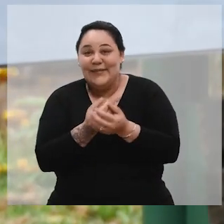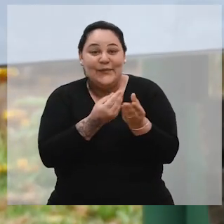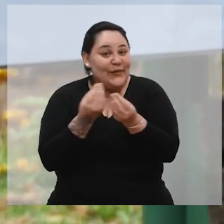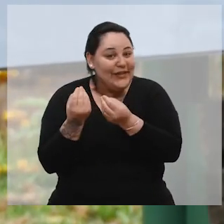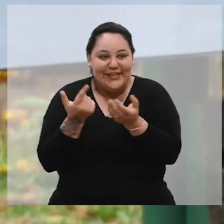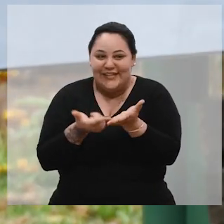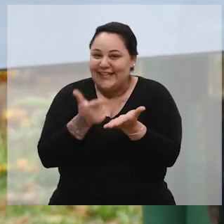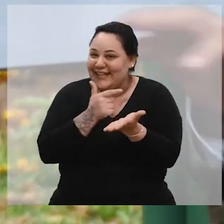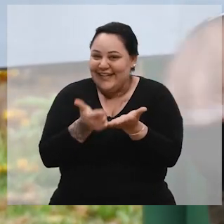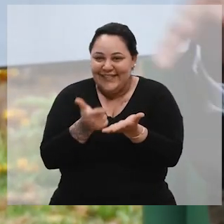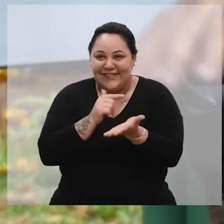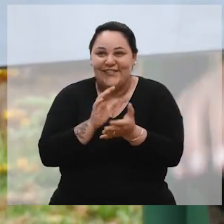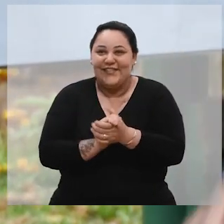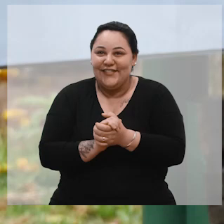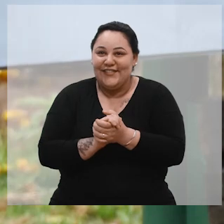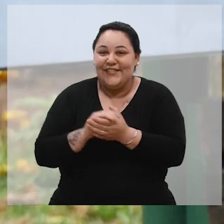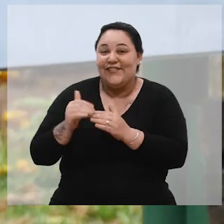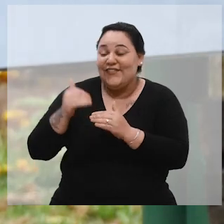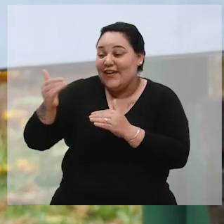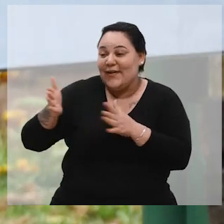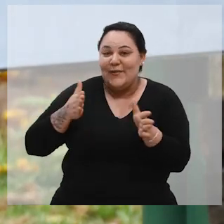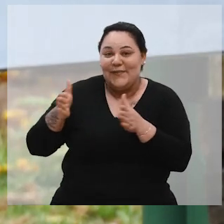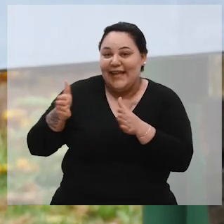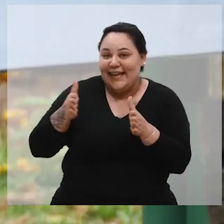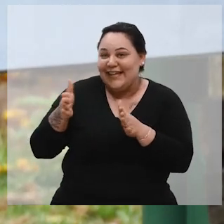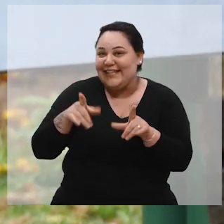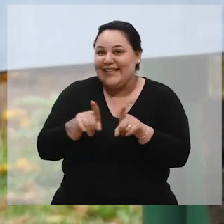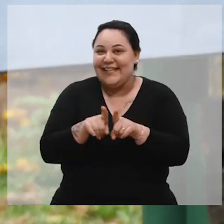feira, fora o período